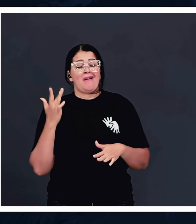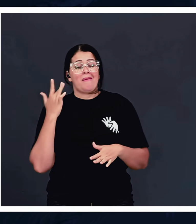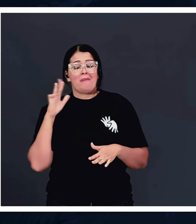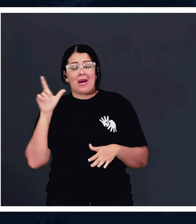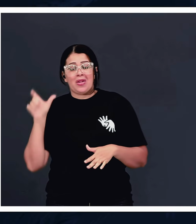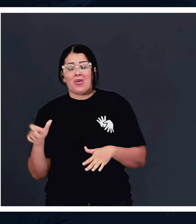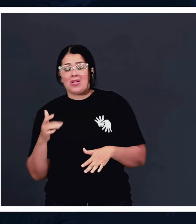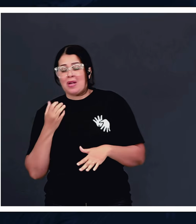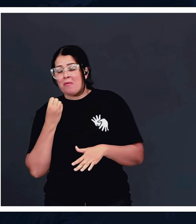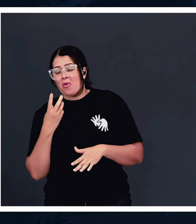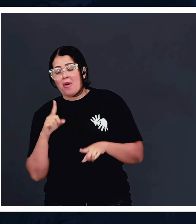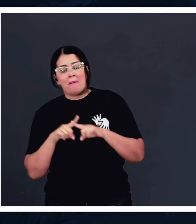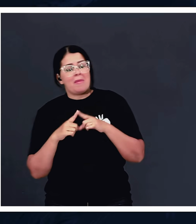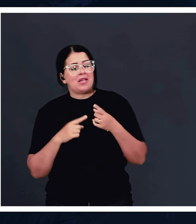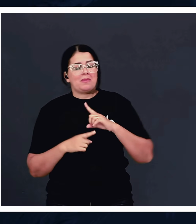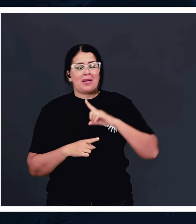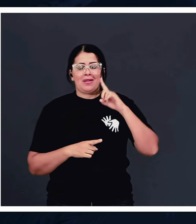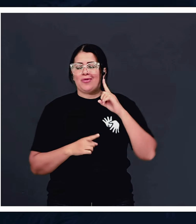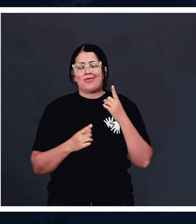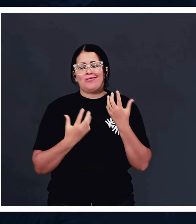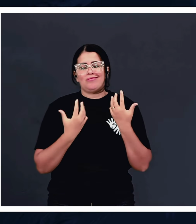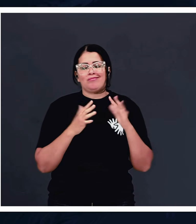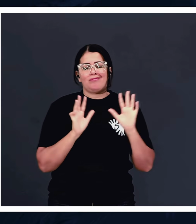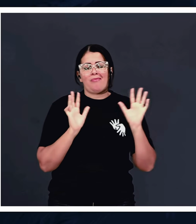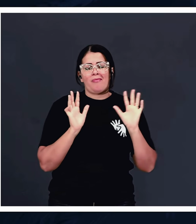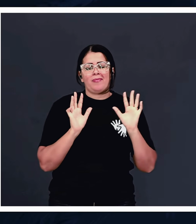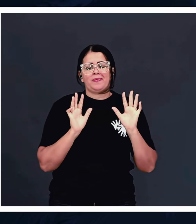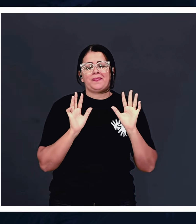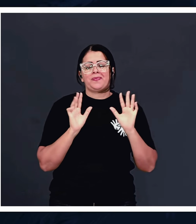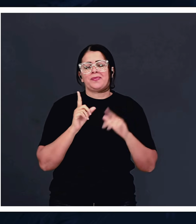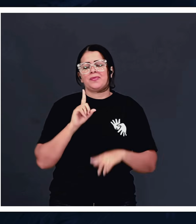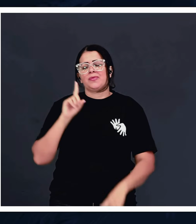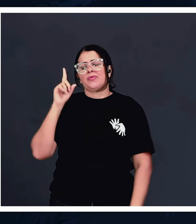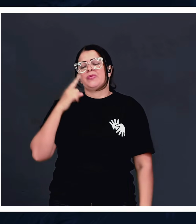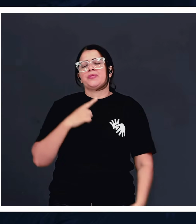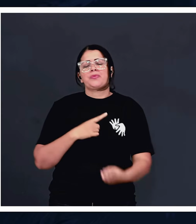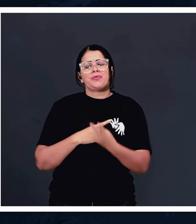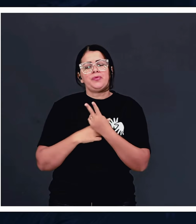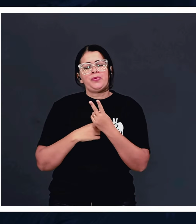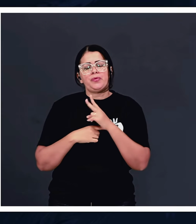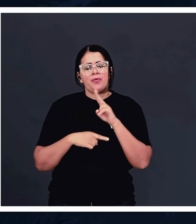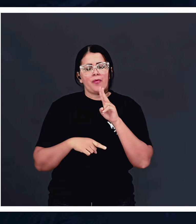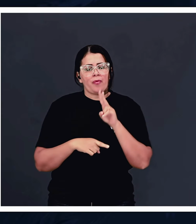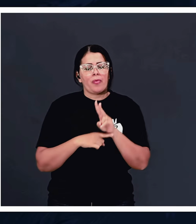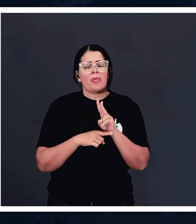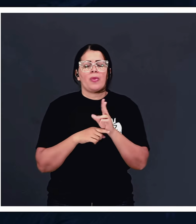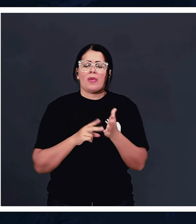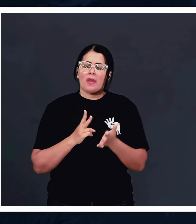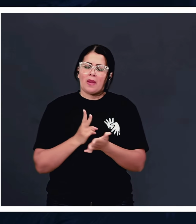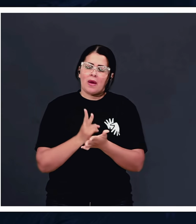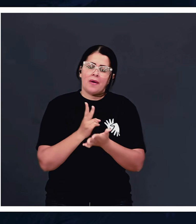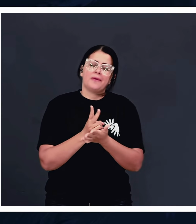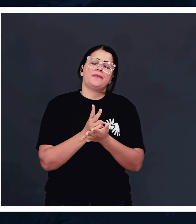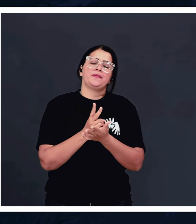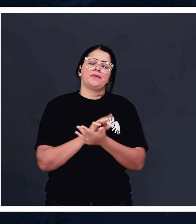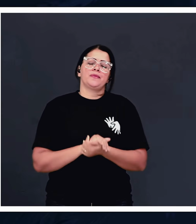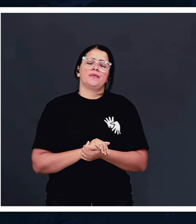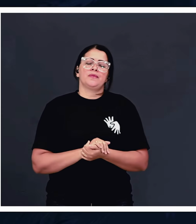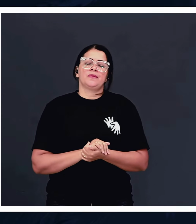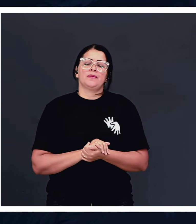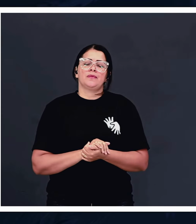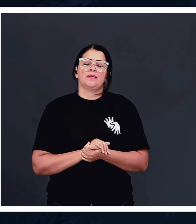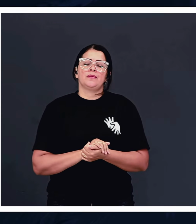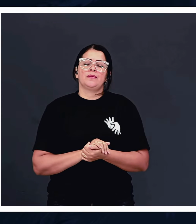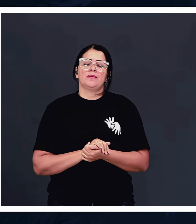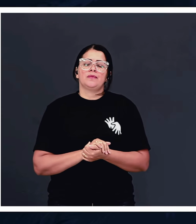nós cremos, meu Deus, que o Senhor nos honra, que o Senhor cuida de nós e continuará cuidando.